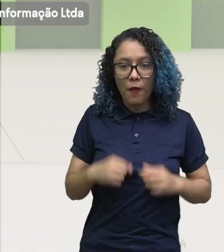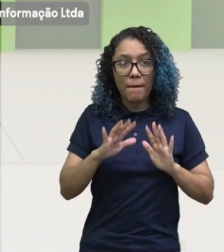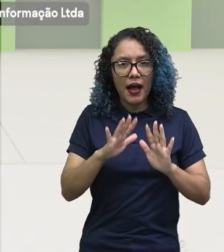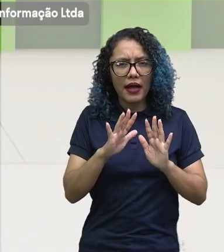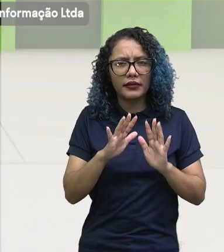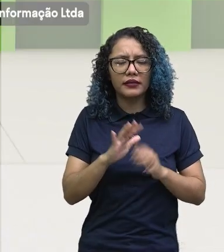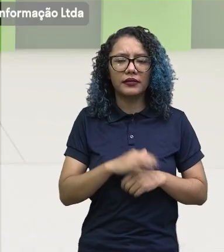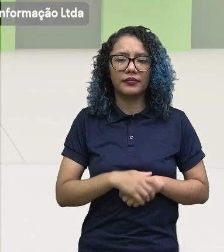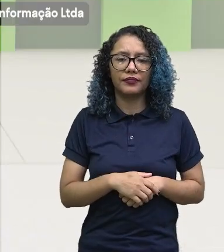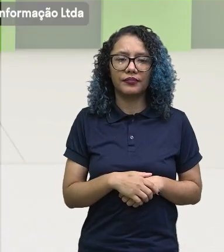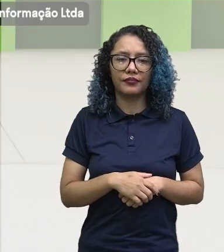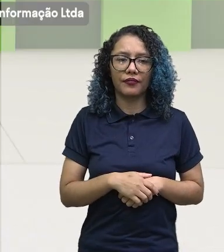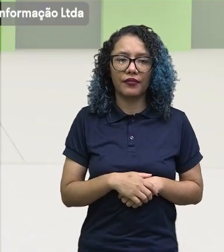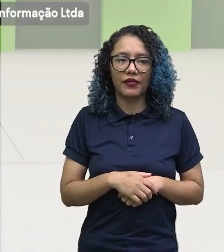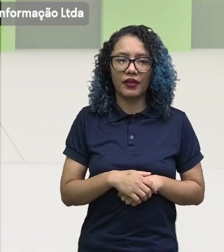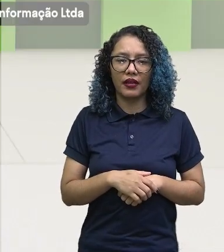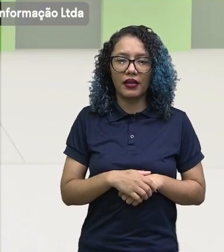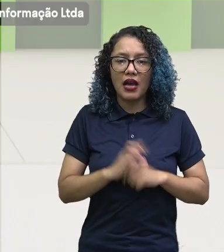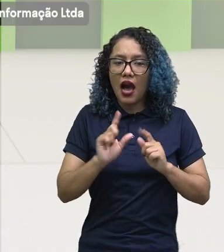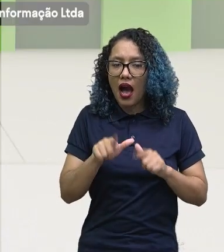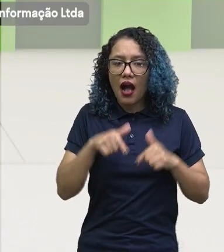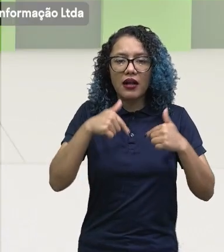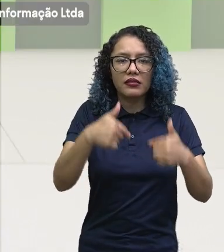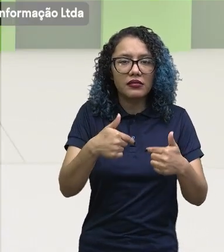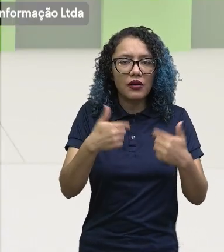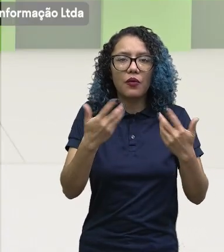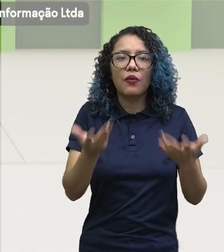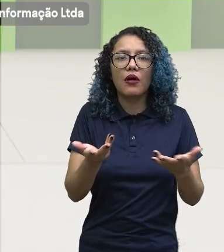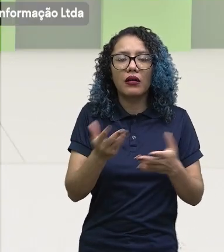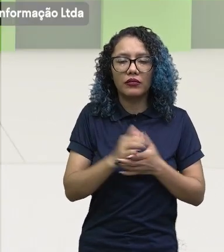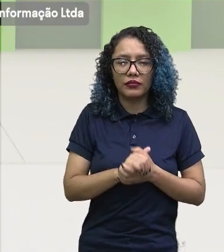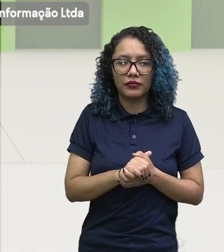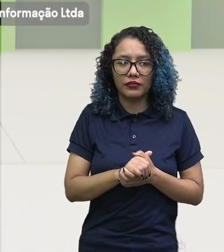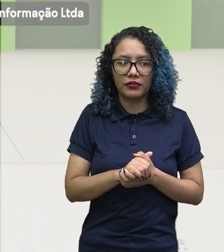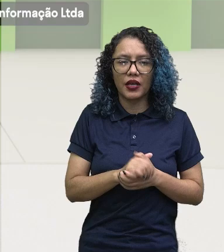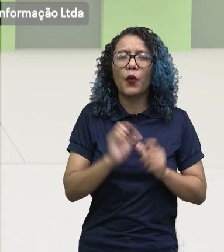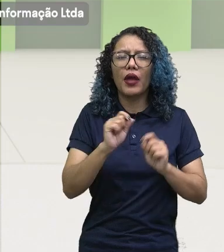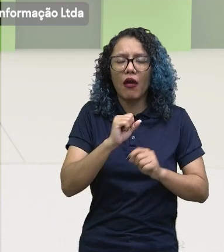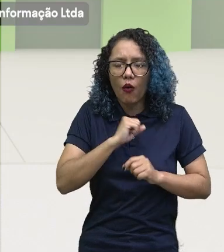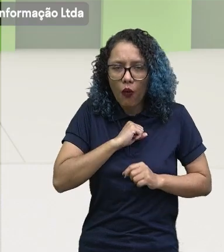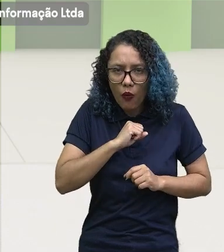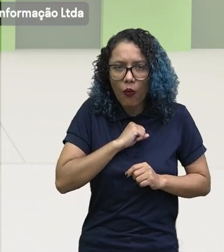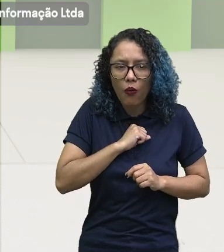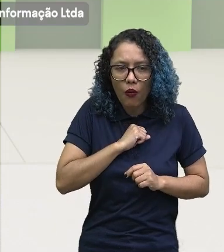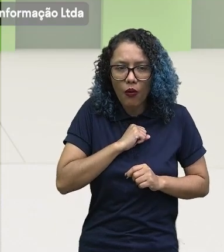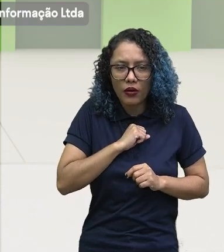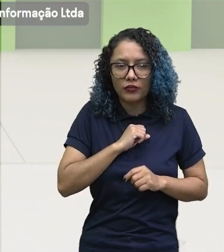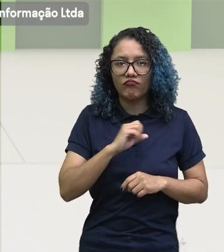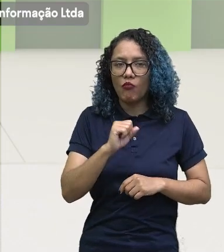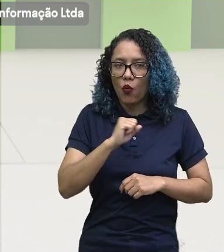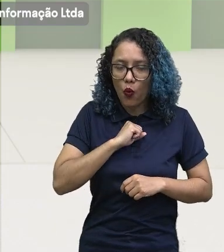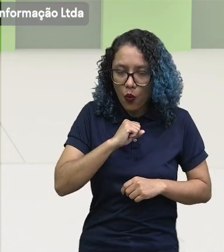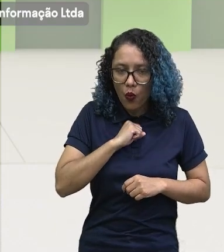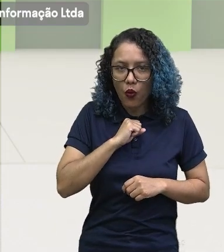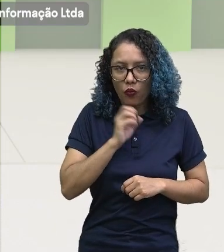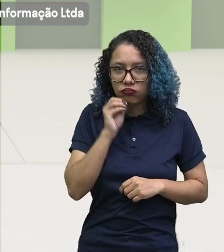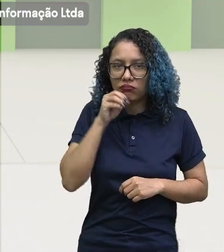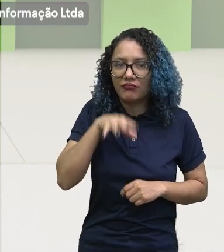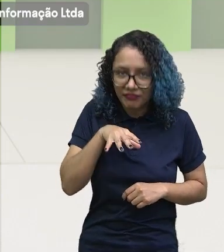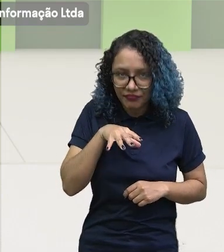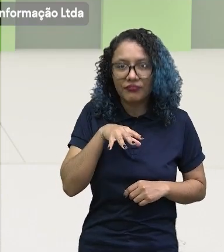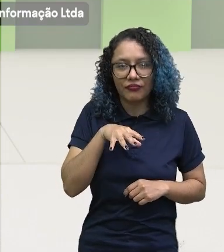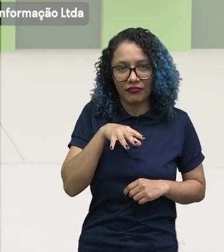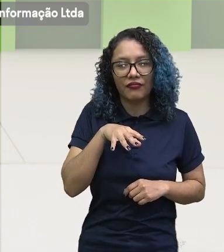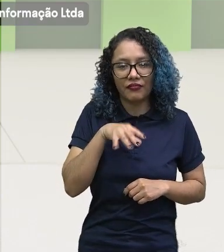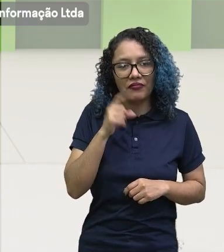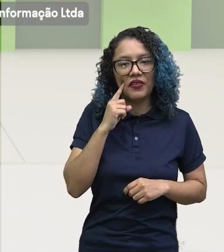um mecanismo de resposta que nós temos, né, a nossa reação aí do nosso corpo é tossir, que é justamente para na tosse a gente conseguir expulsar aquele